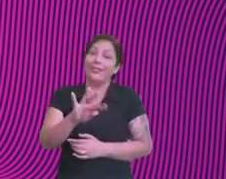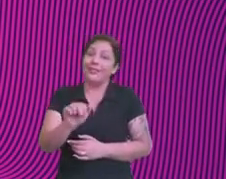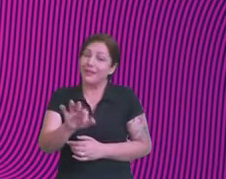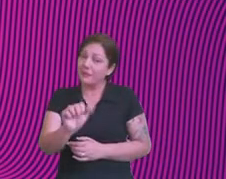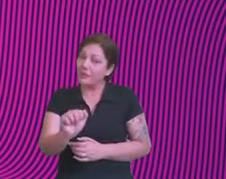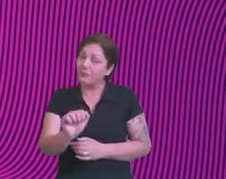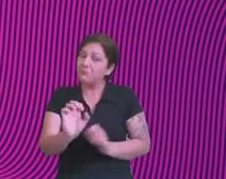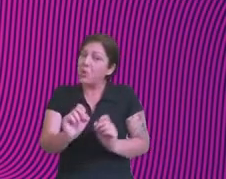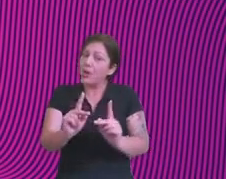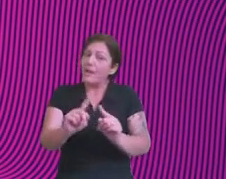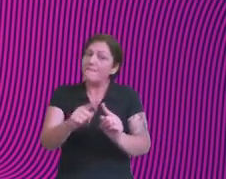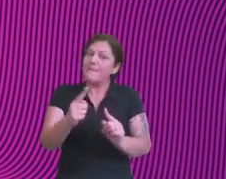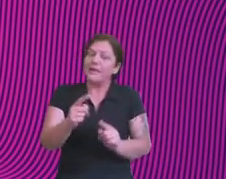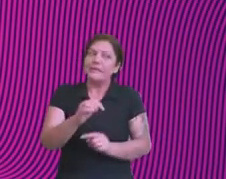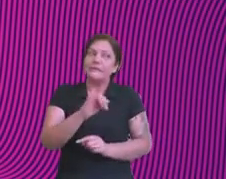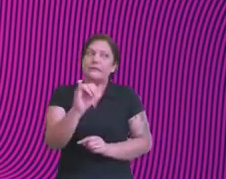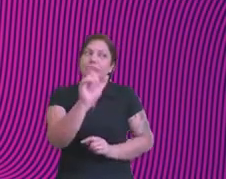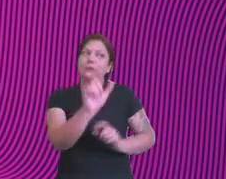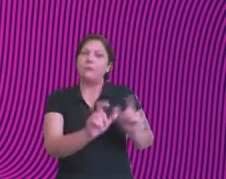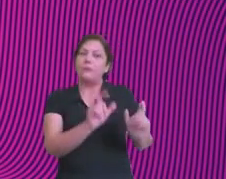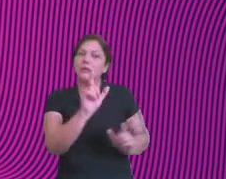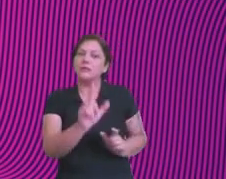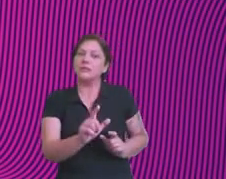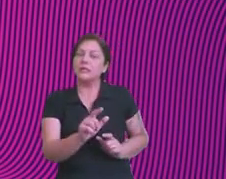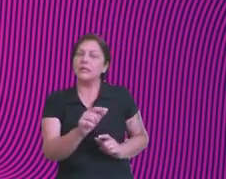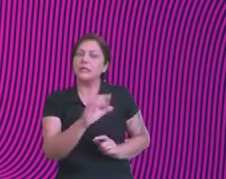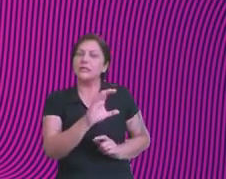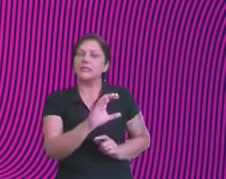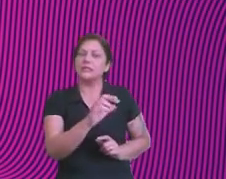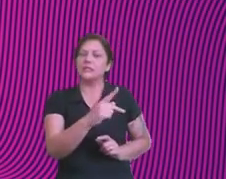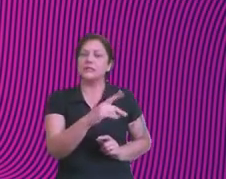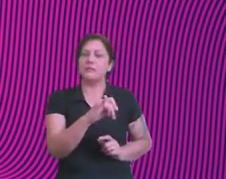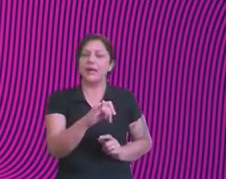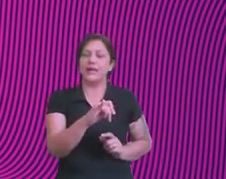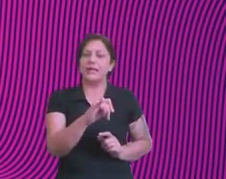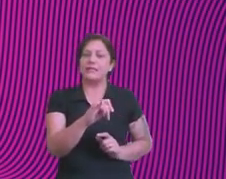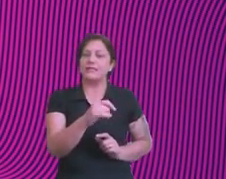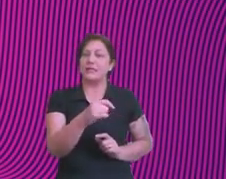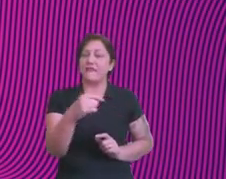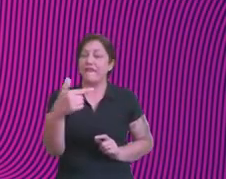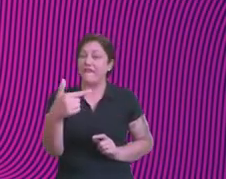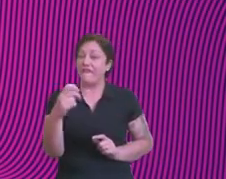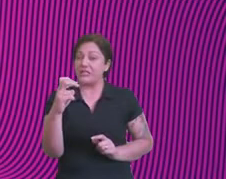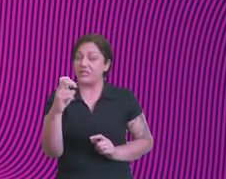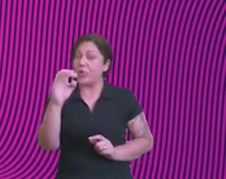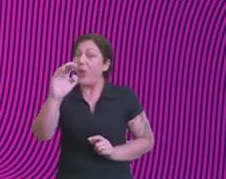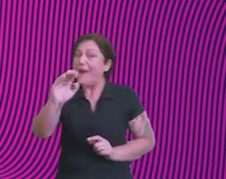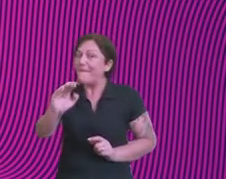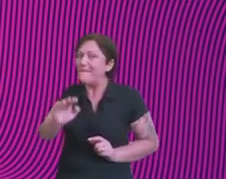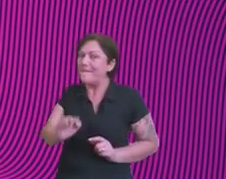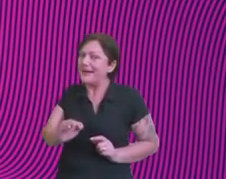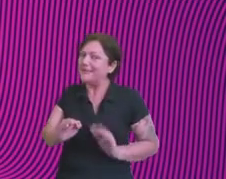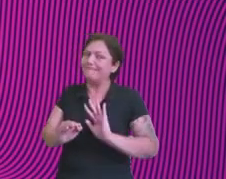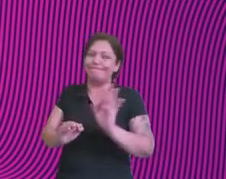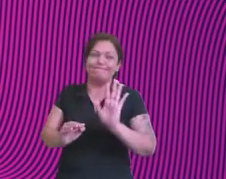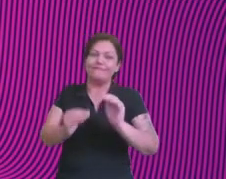têm CPS abaixo de 5, em que a gente sabe que talvez o benefício aí da imunoterapia seja